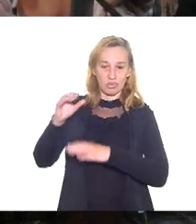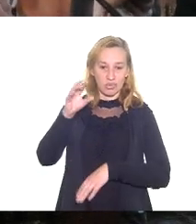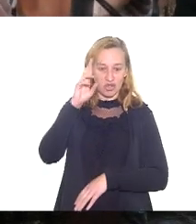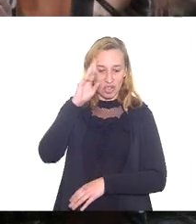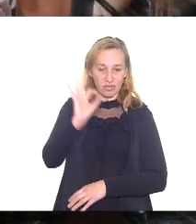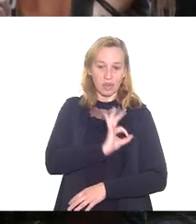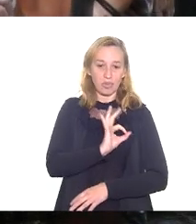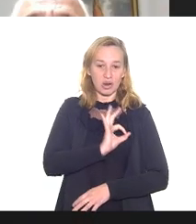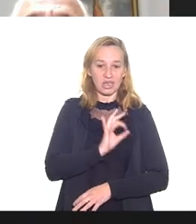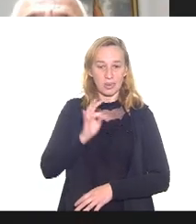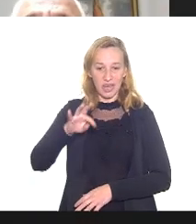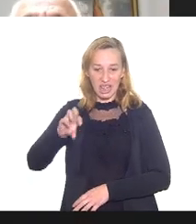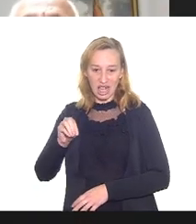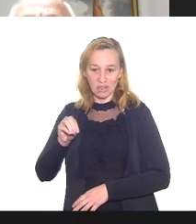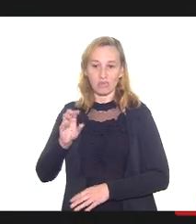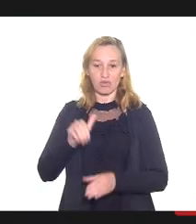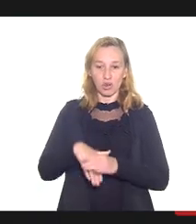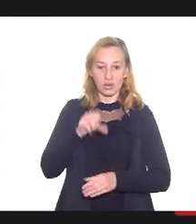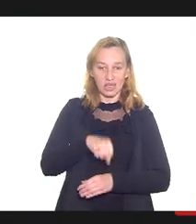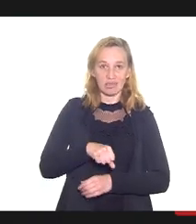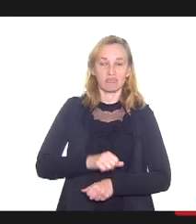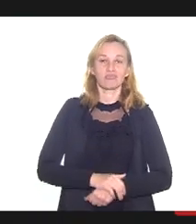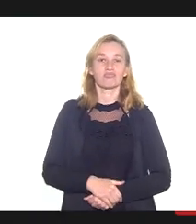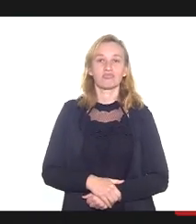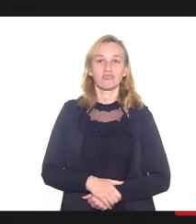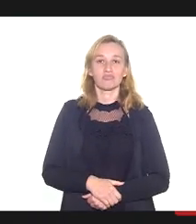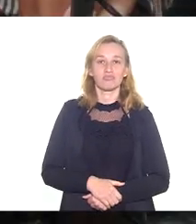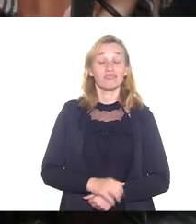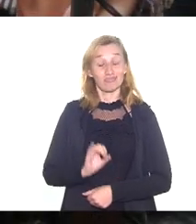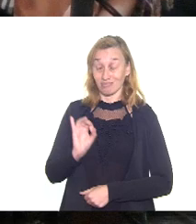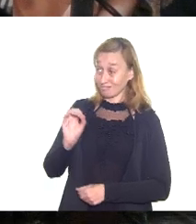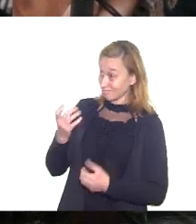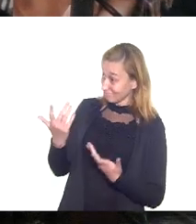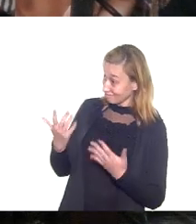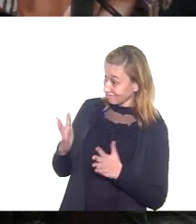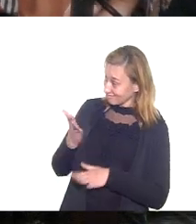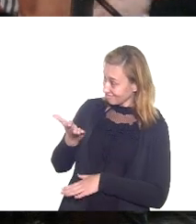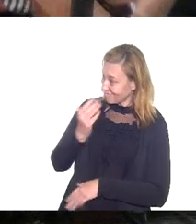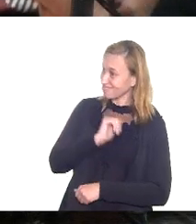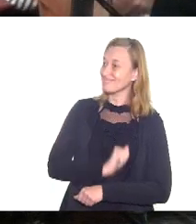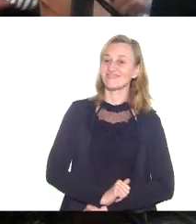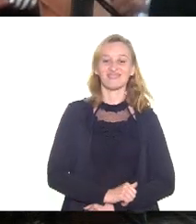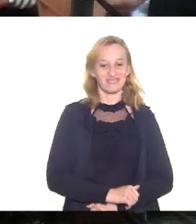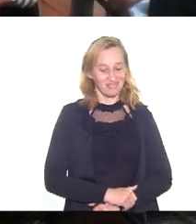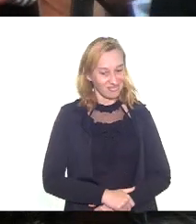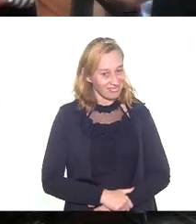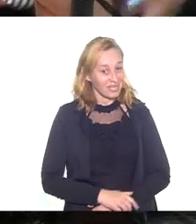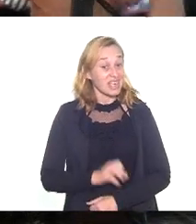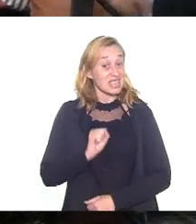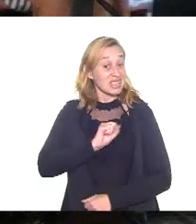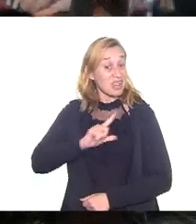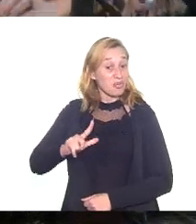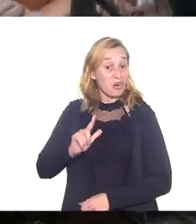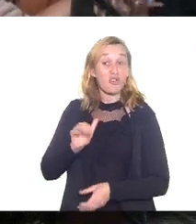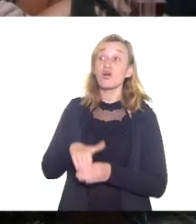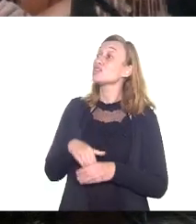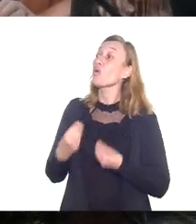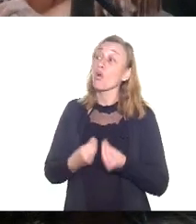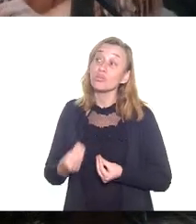Bernardo. Voto sim. Aí, sub. Samuel vota